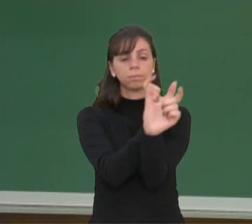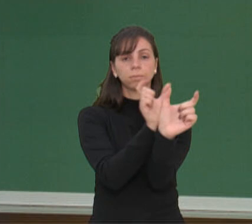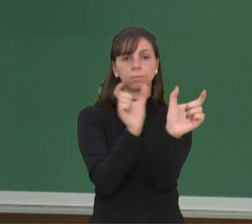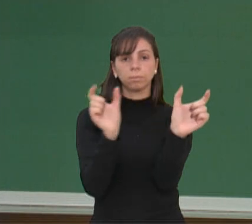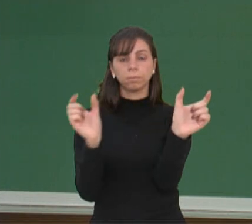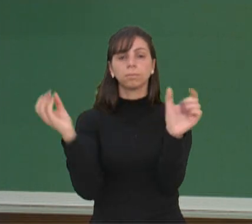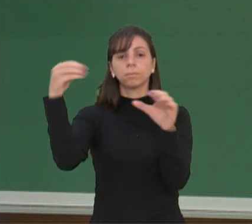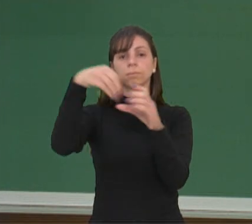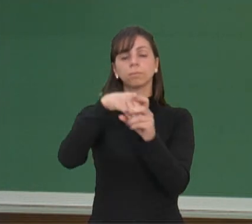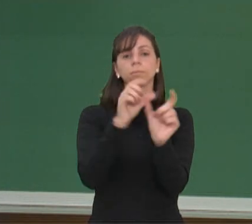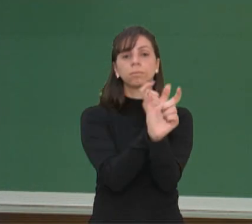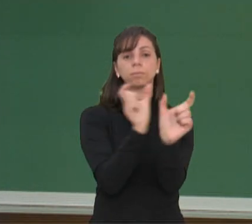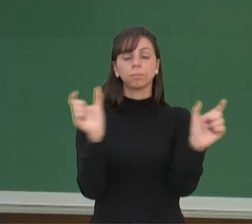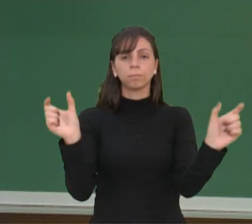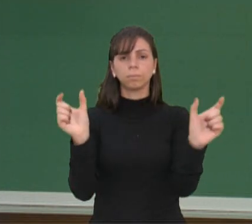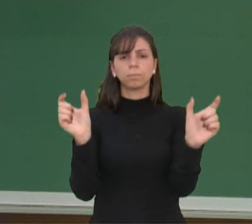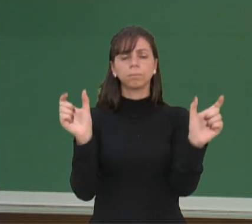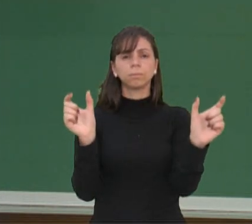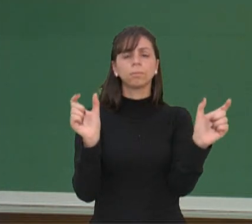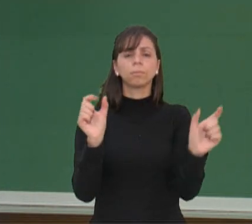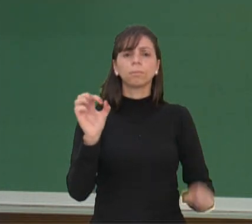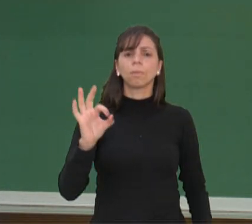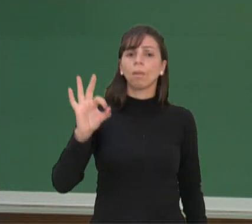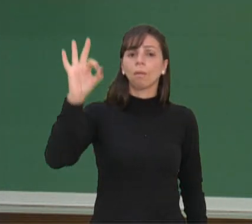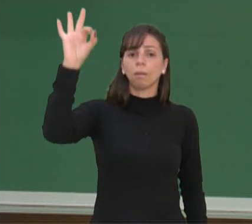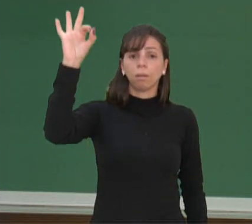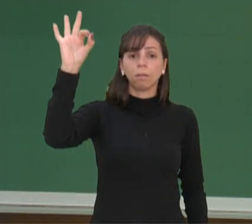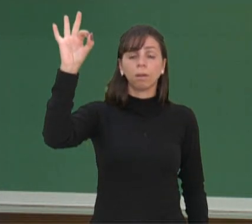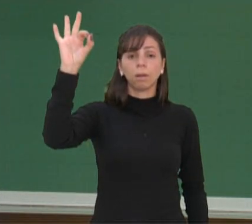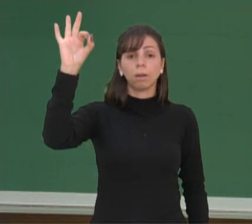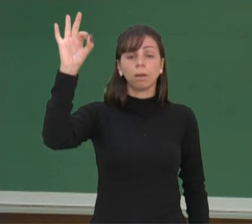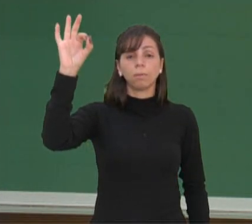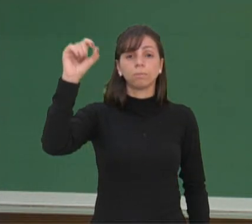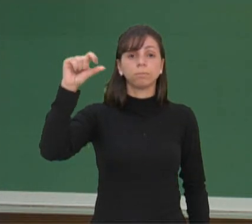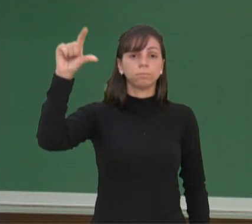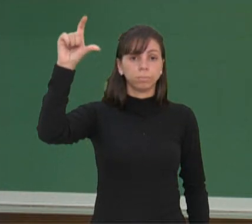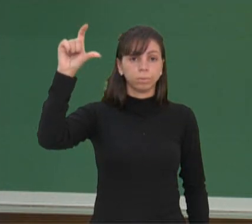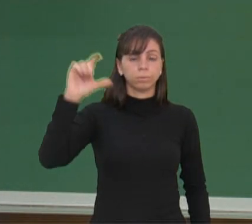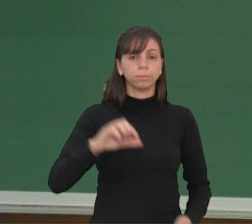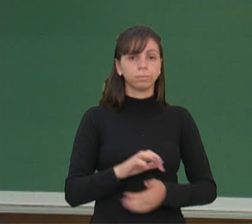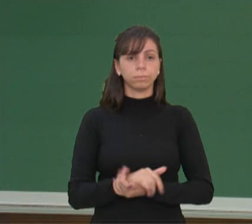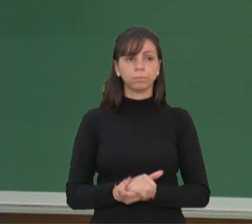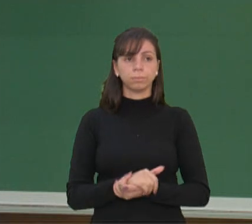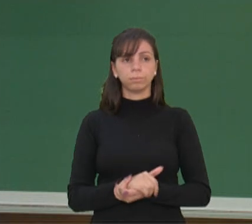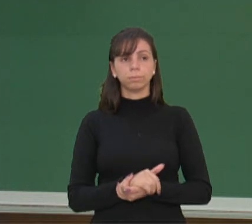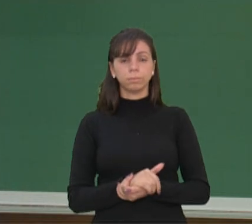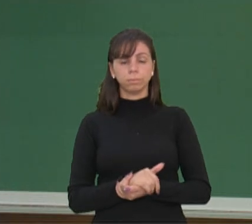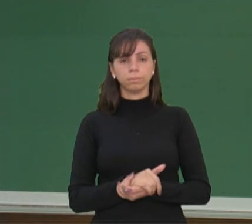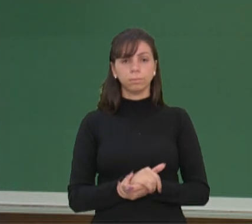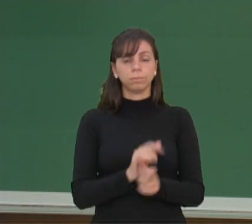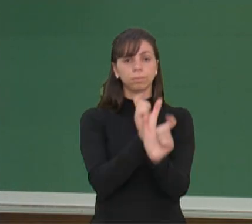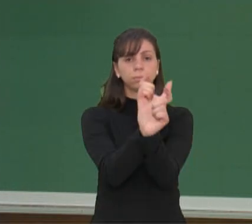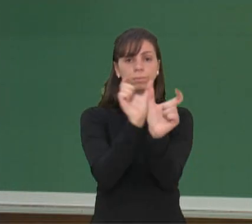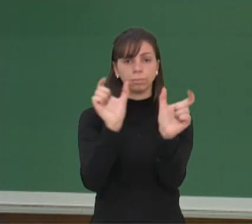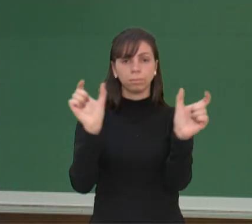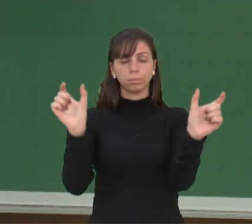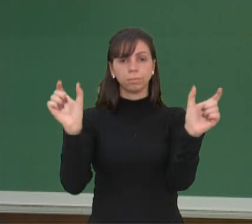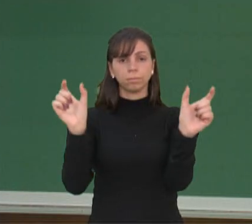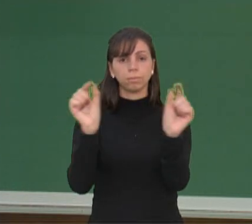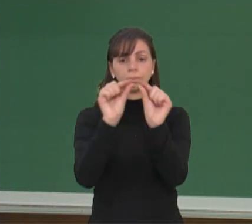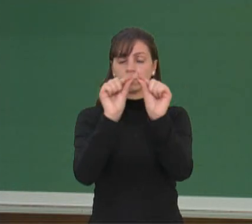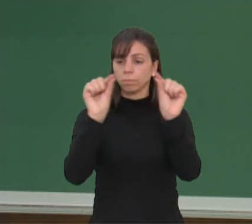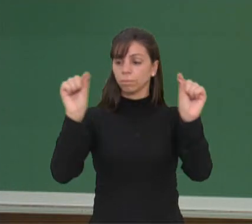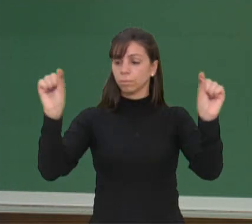o polinômio. Qual tem o maior grau? É esse que vai ser o grau do polinômio. Falamos de polinômio reduzido, que é